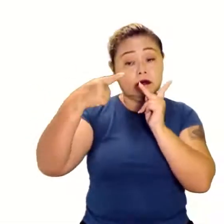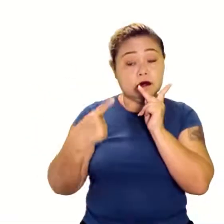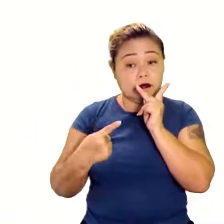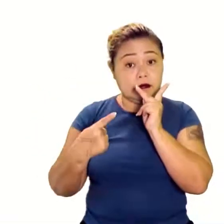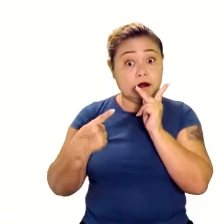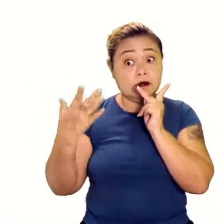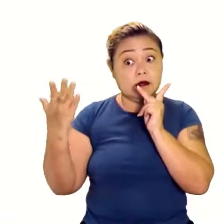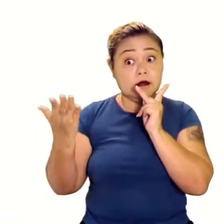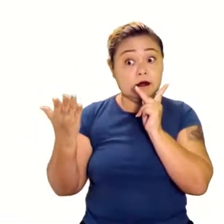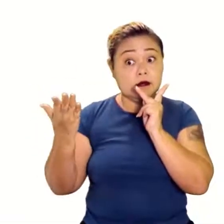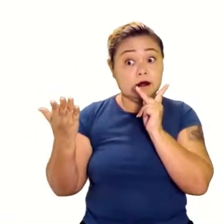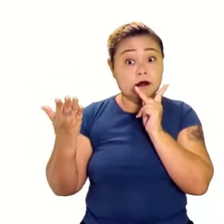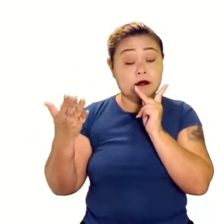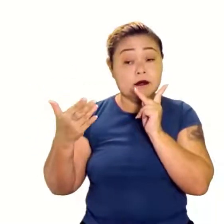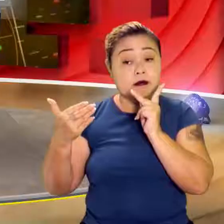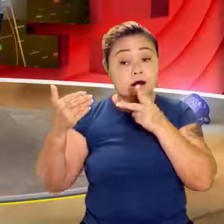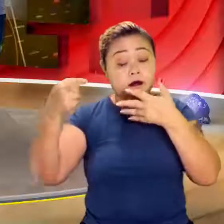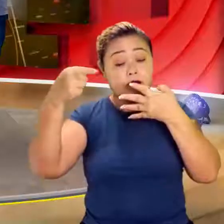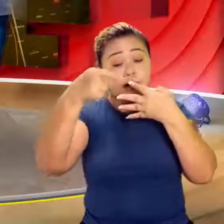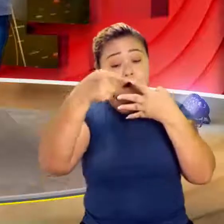Radiciação. E agora vamos entrar nas